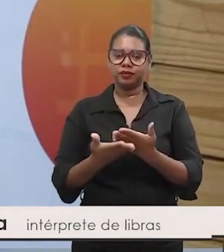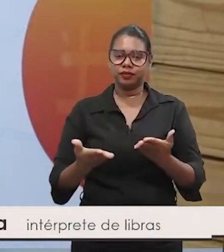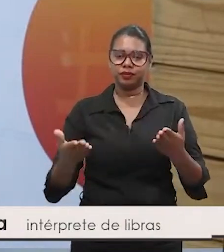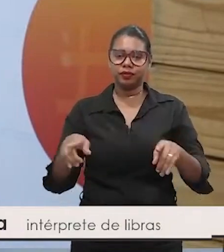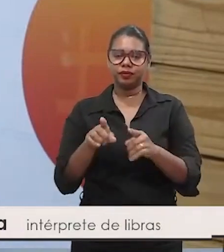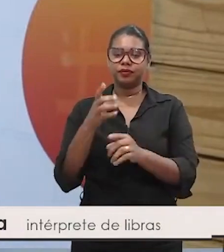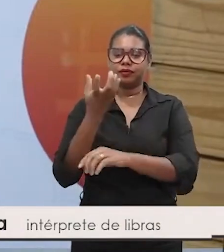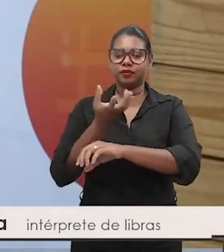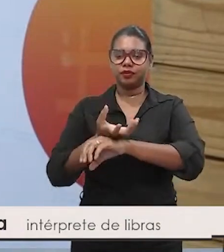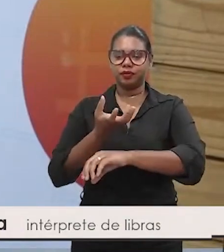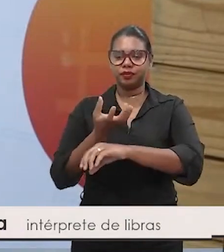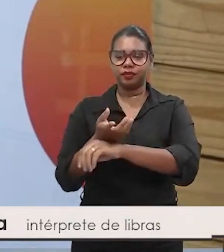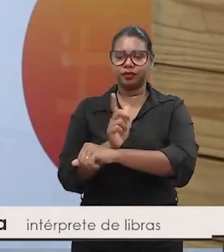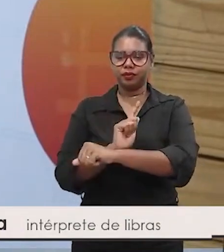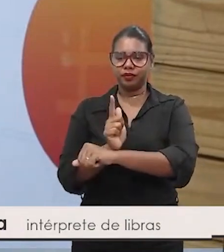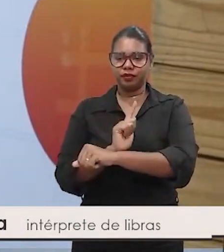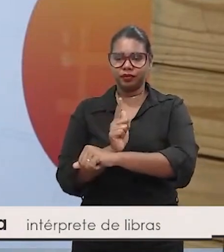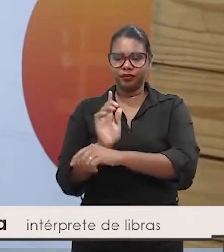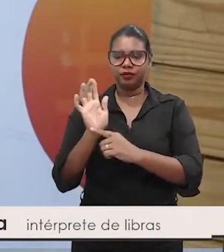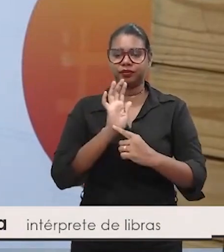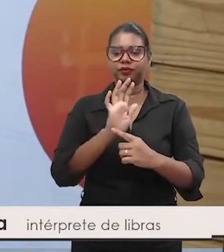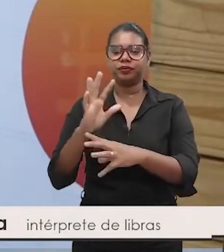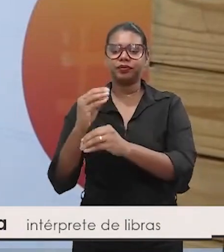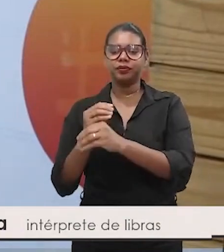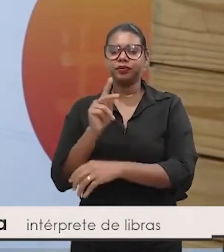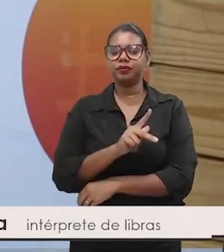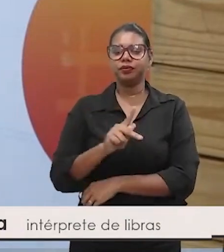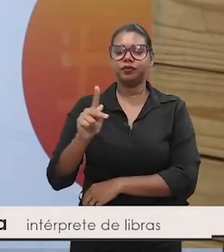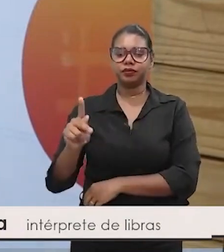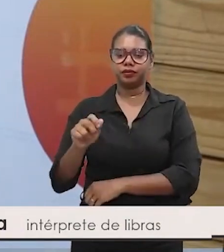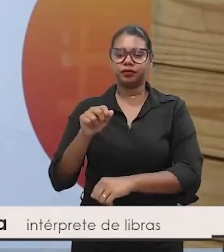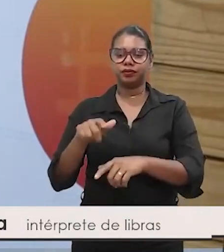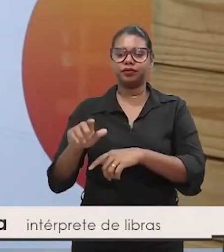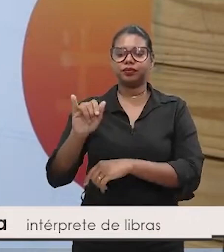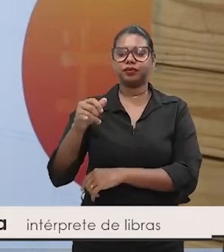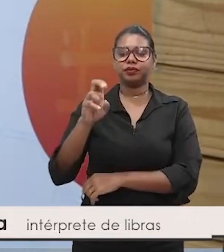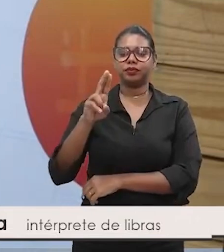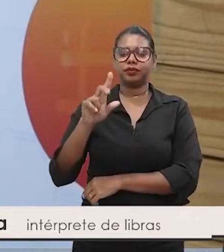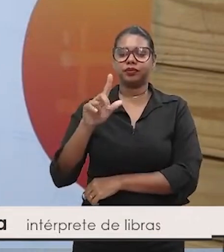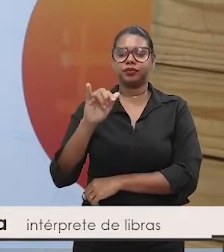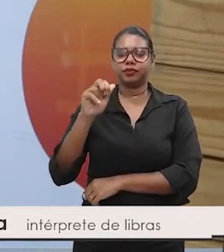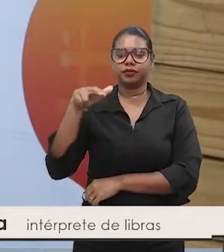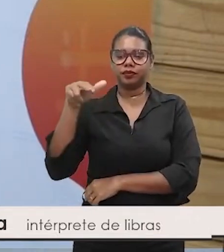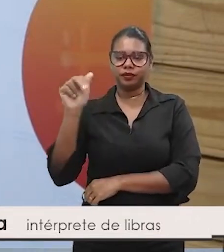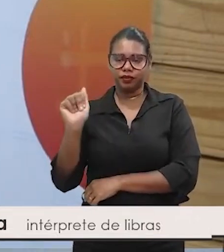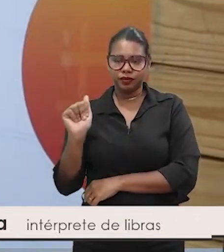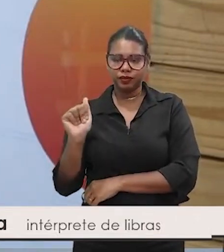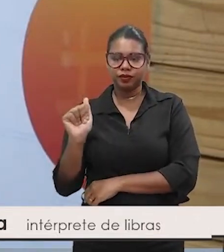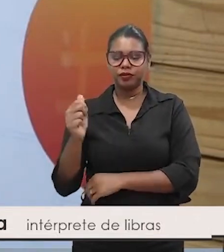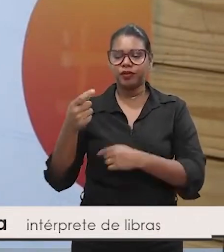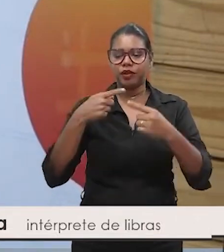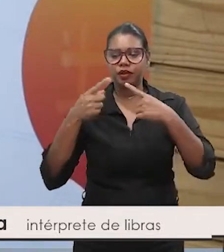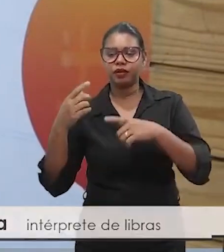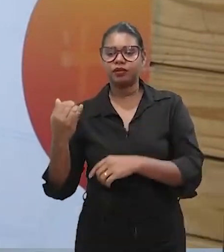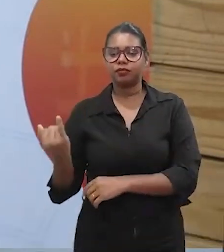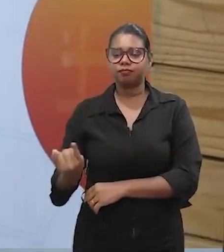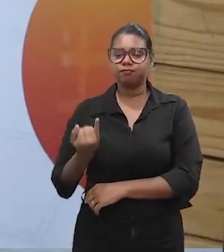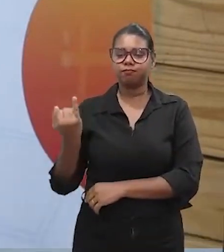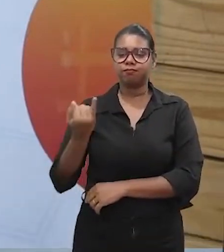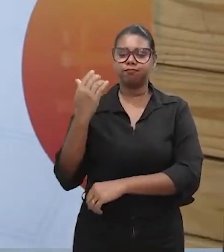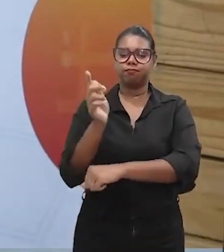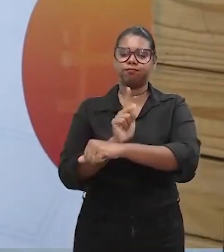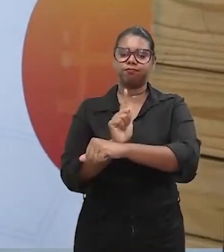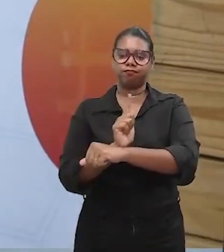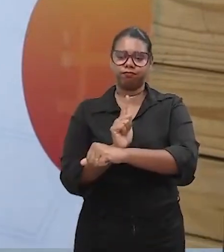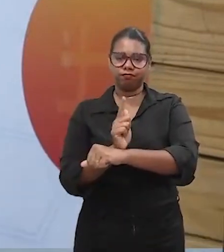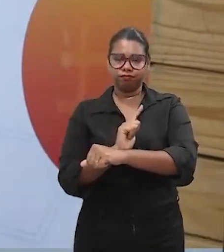a disciplina de Gestão de Qualidade com a professora formadora Juliana Carla. Juliana vai discutir a importância do